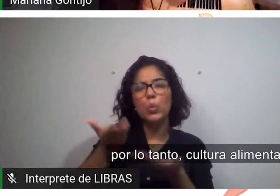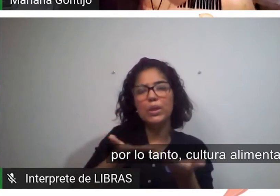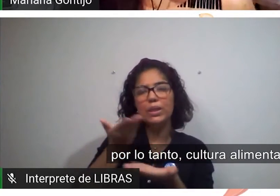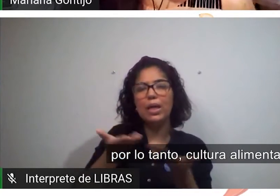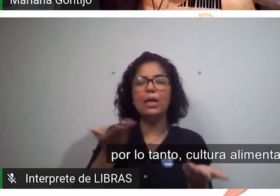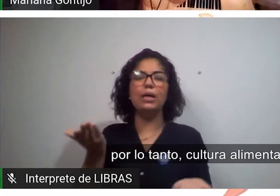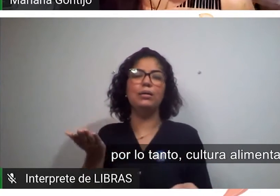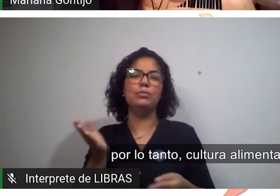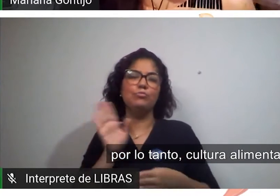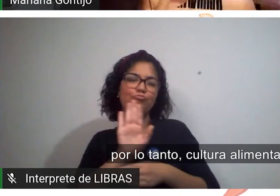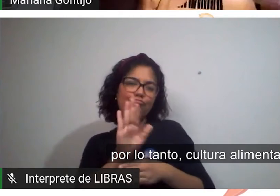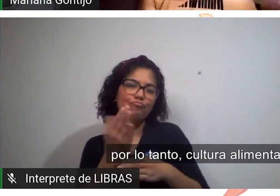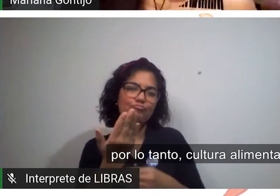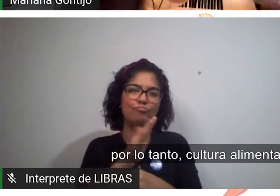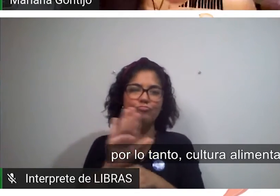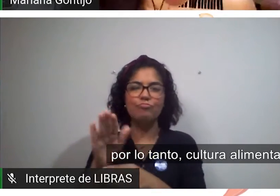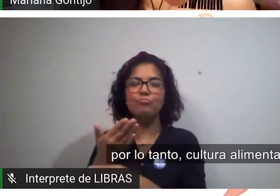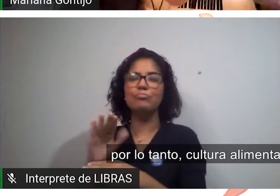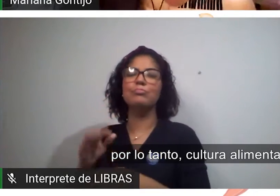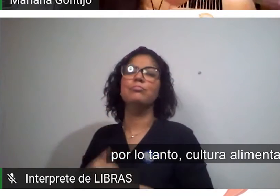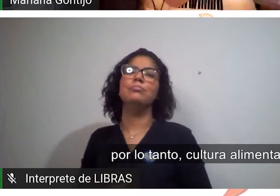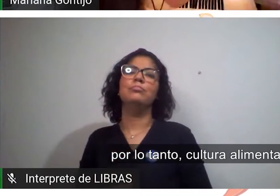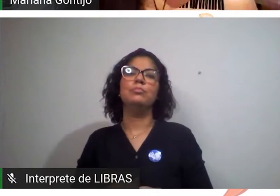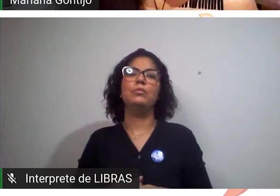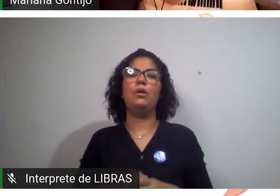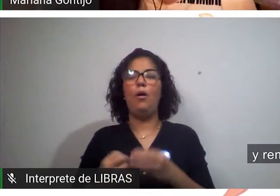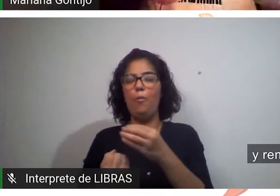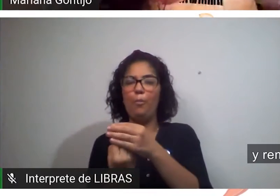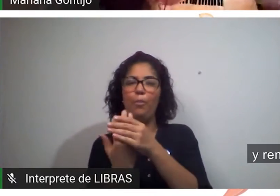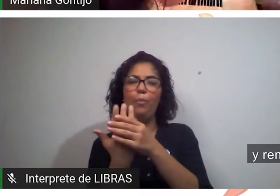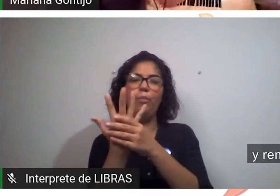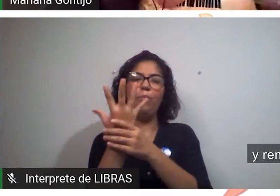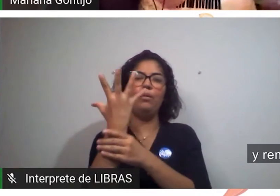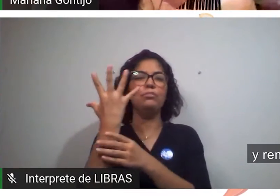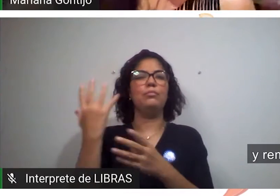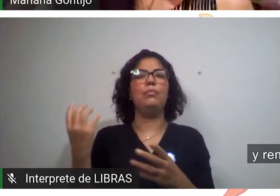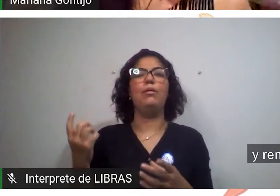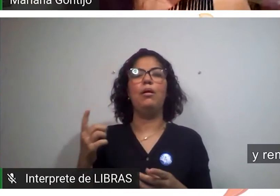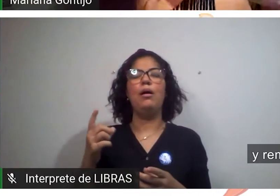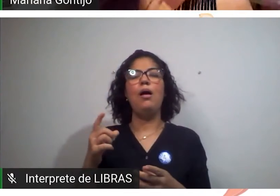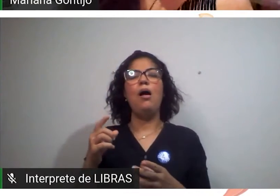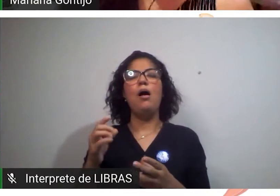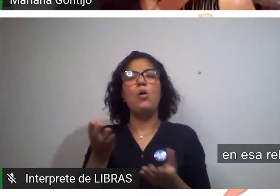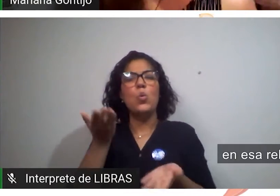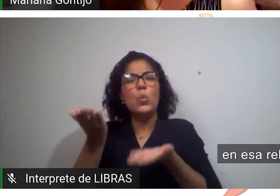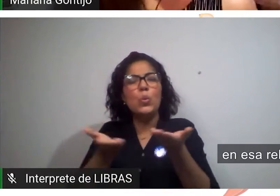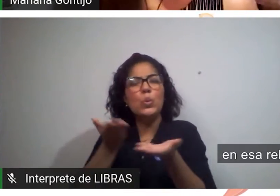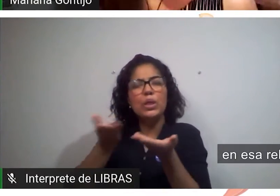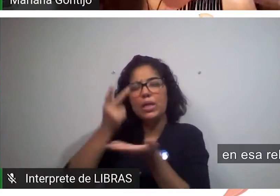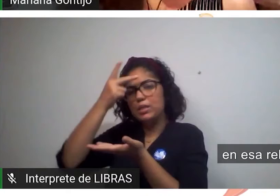alimentar é o cultivo, é o cuidado das pessoas. Ela remete, sim, ao feminino,